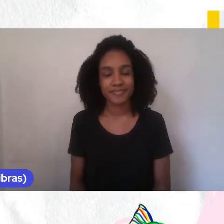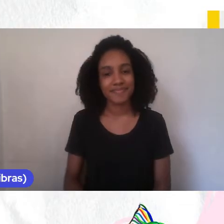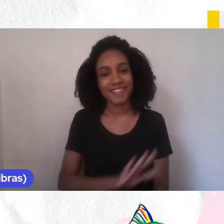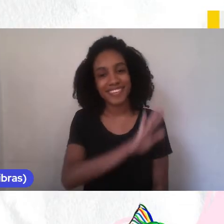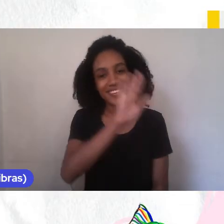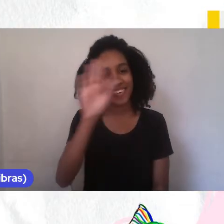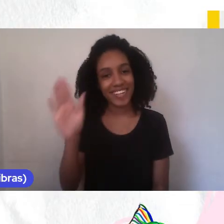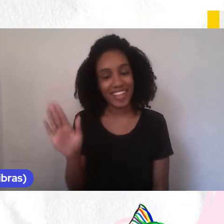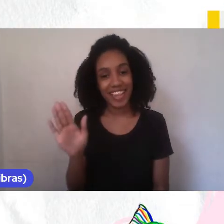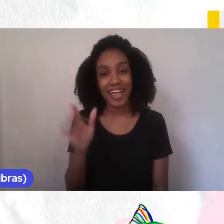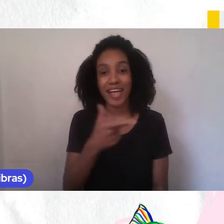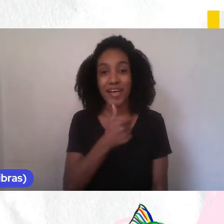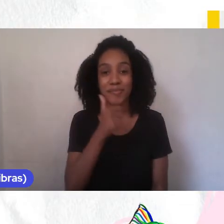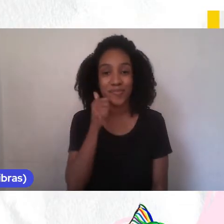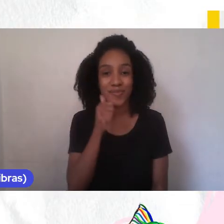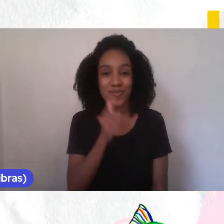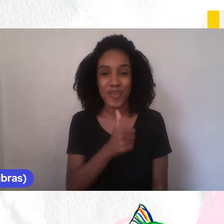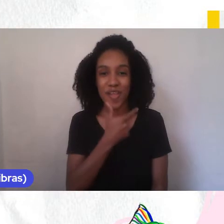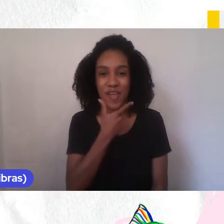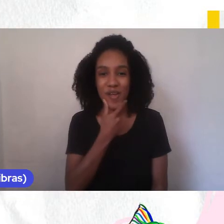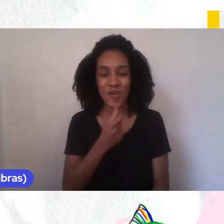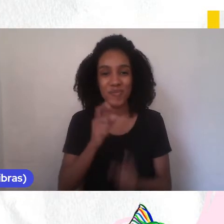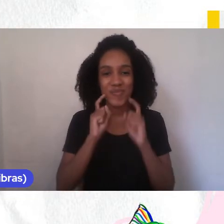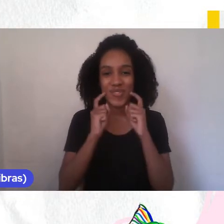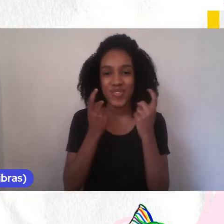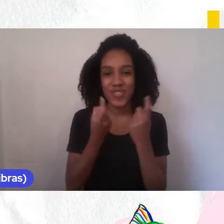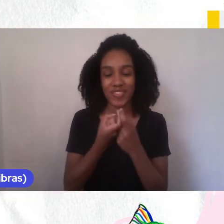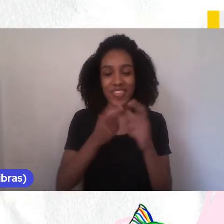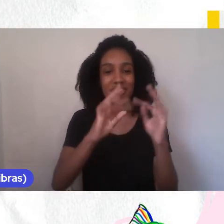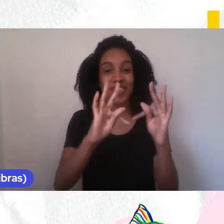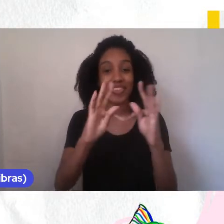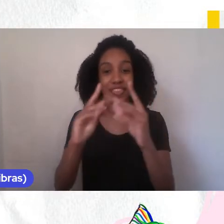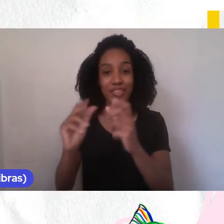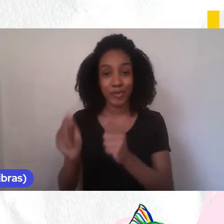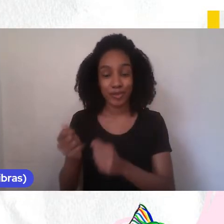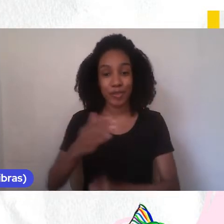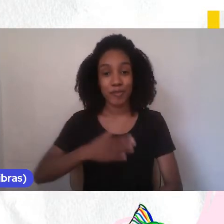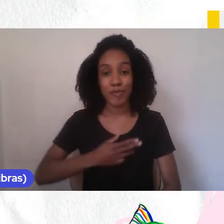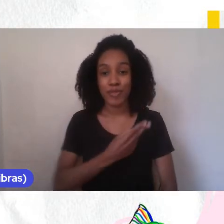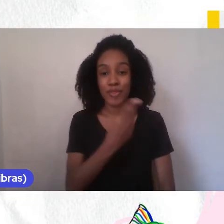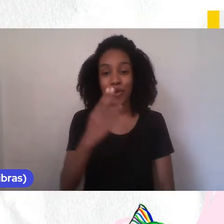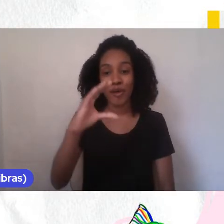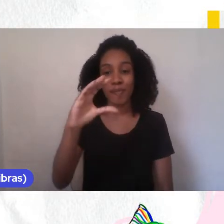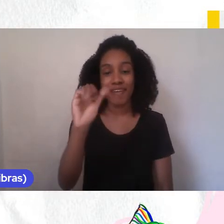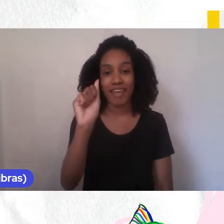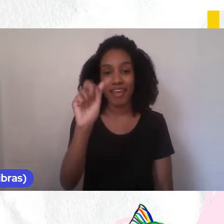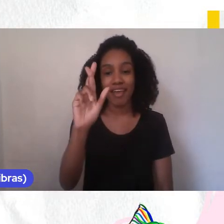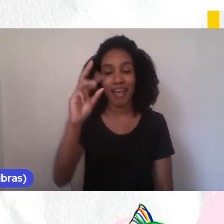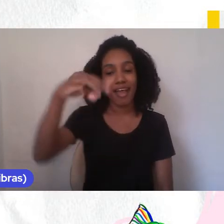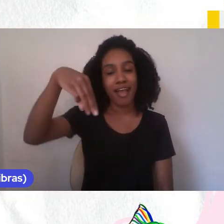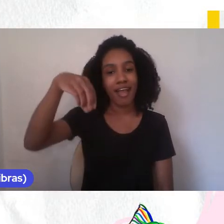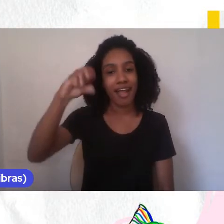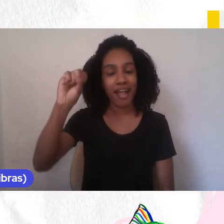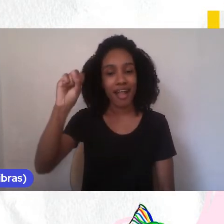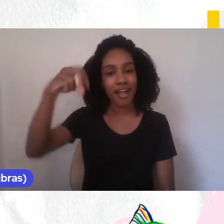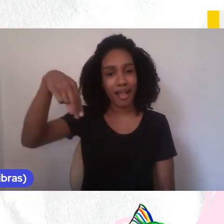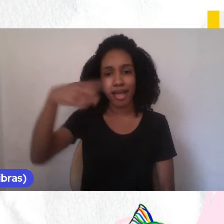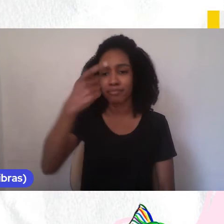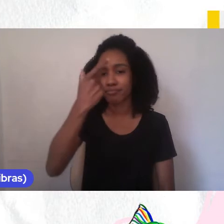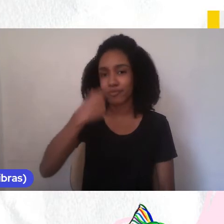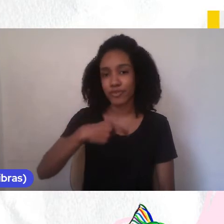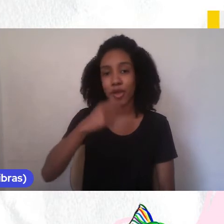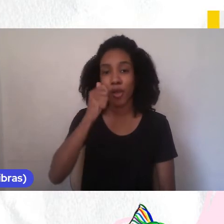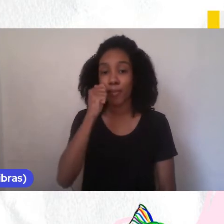Olá, todas, todes, todos. Sou Carmen Gil, mulher, cisgênero, branca e